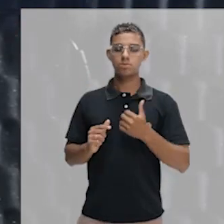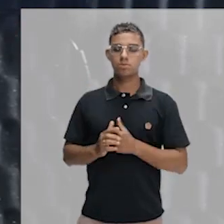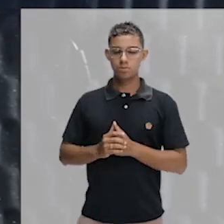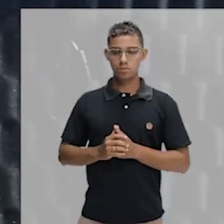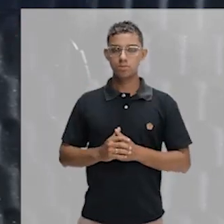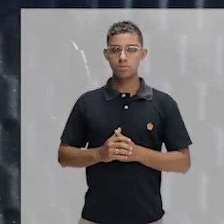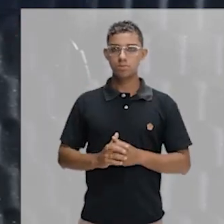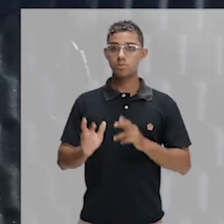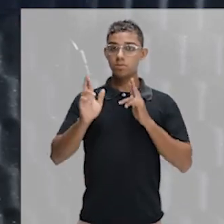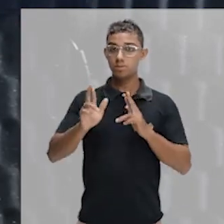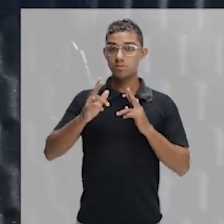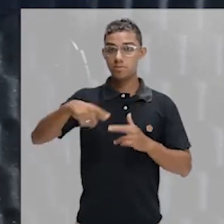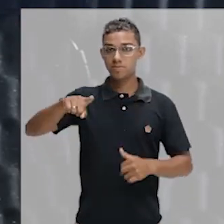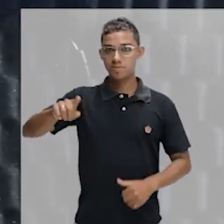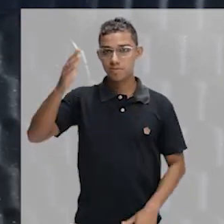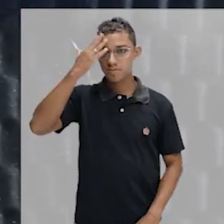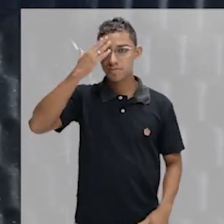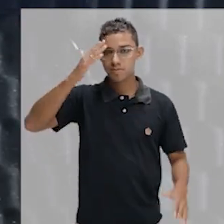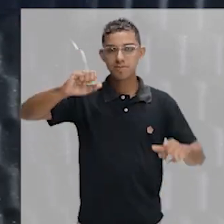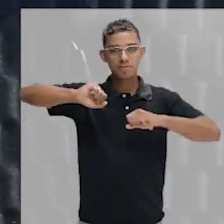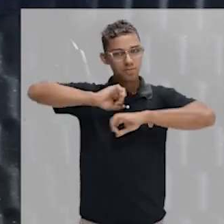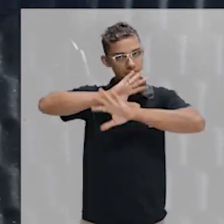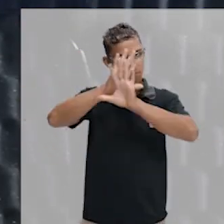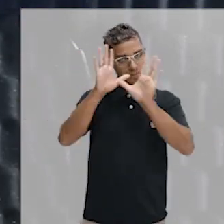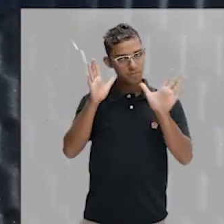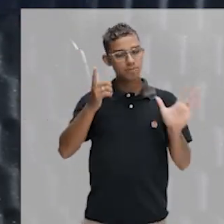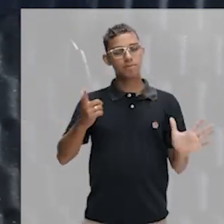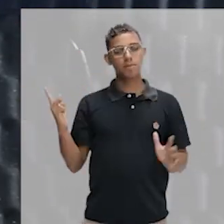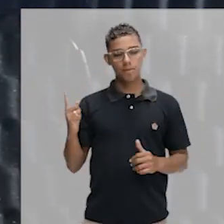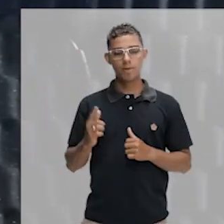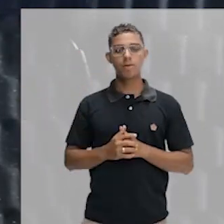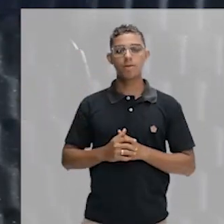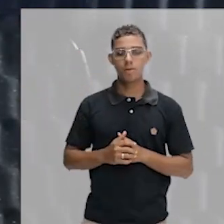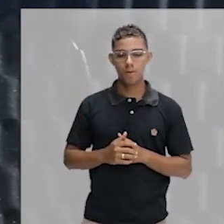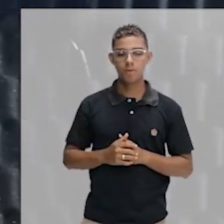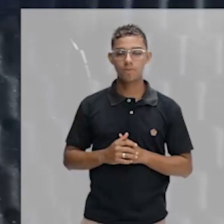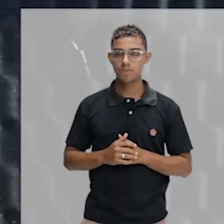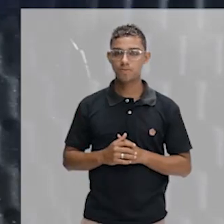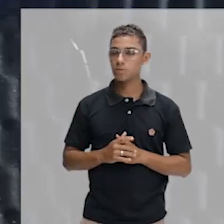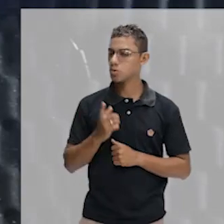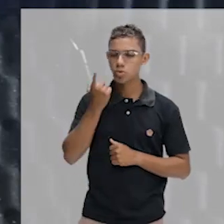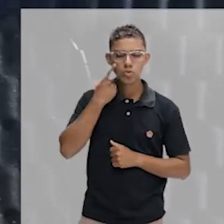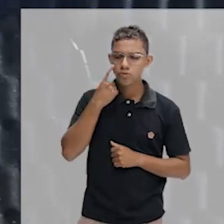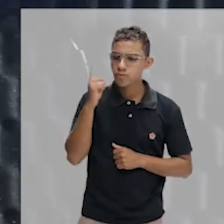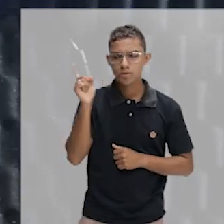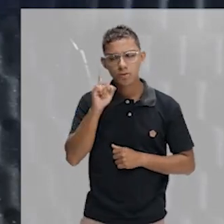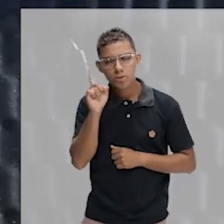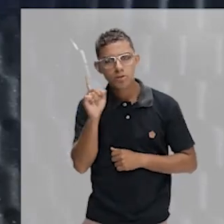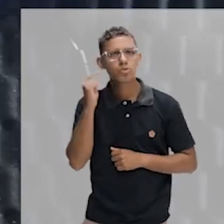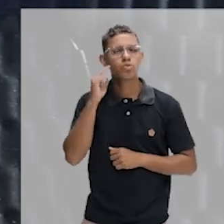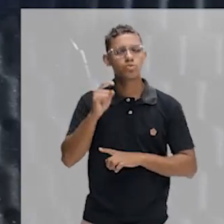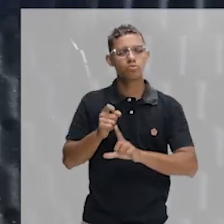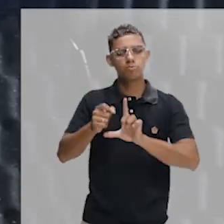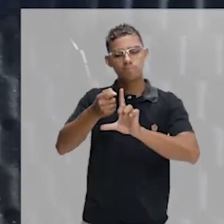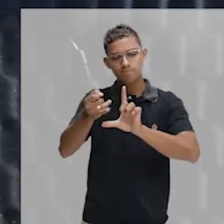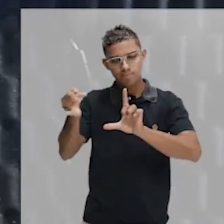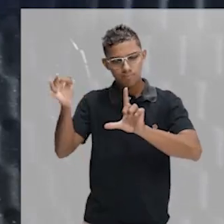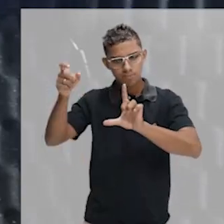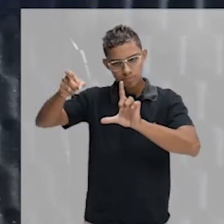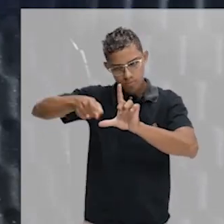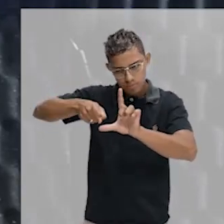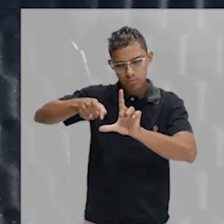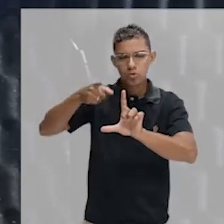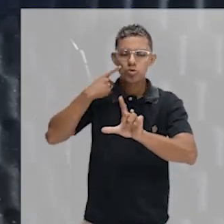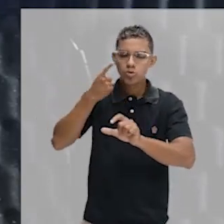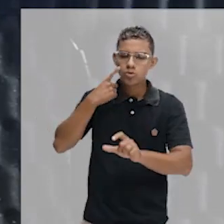eu espero que você tenha conseguido entender tá que não reste dúvidas a respeito do nosso estudo de função exponencial Mas qualquer